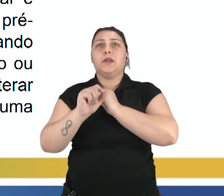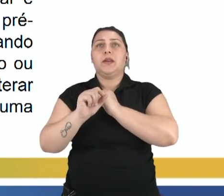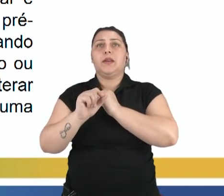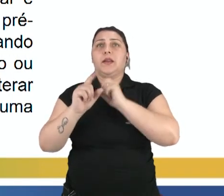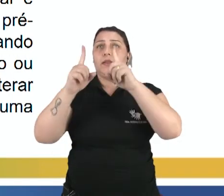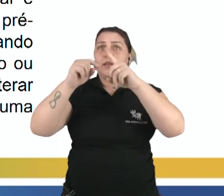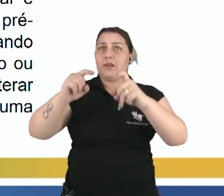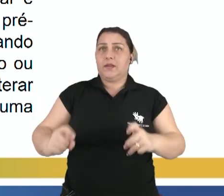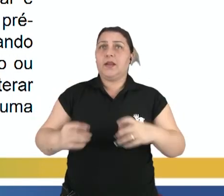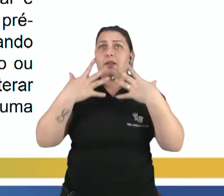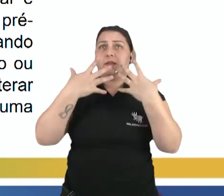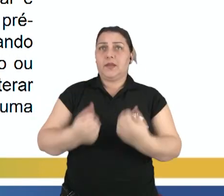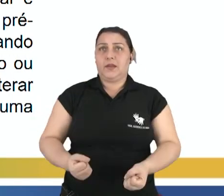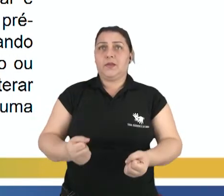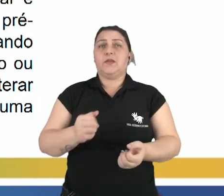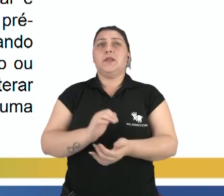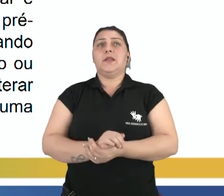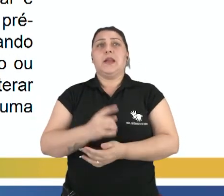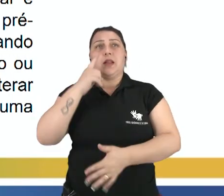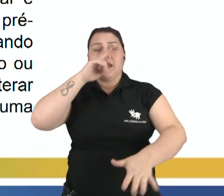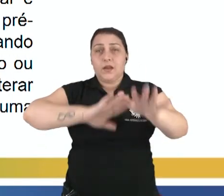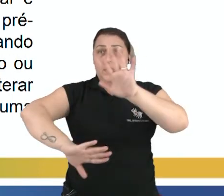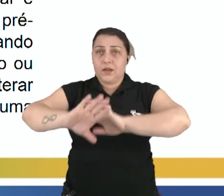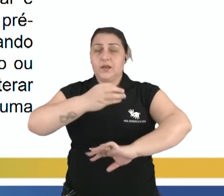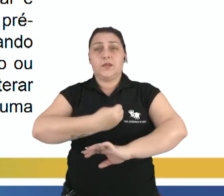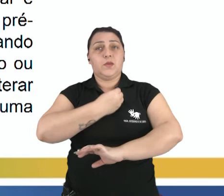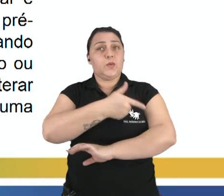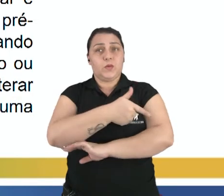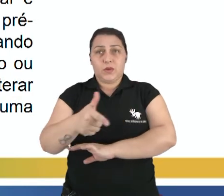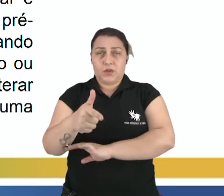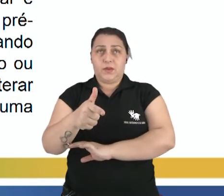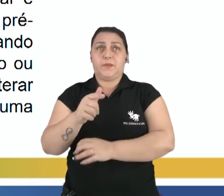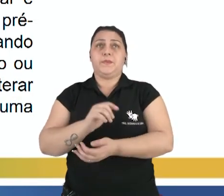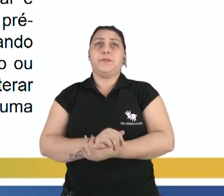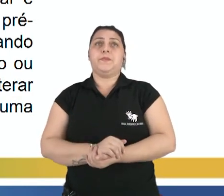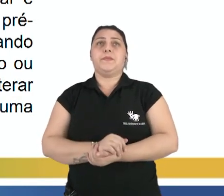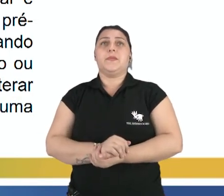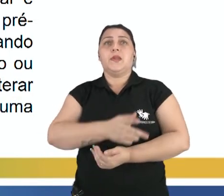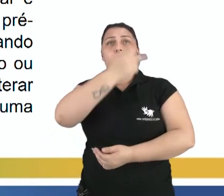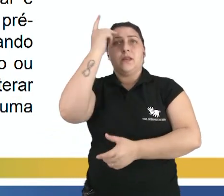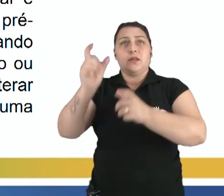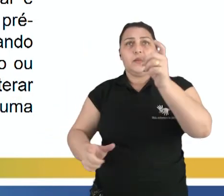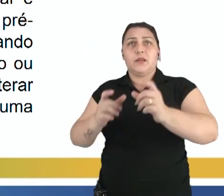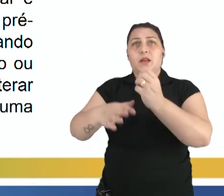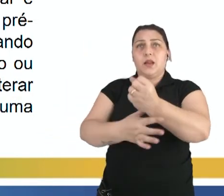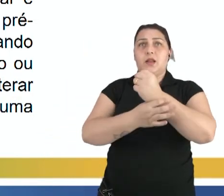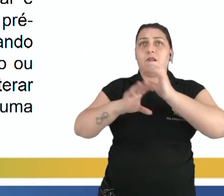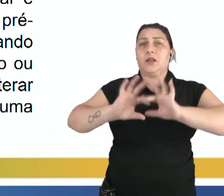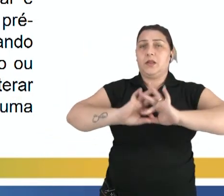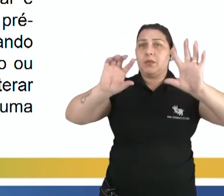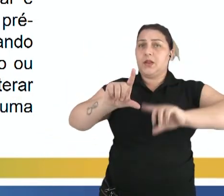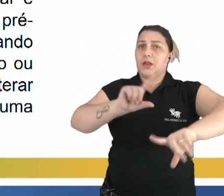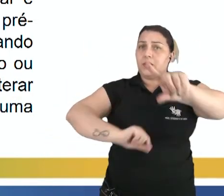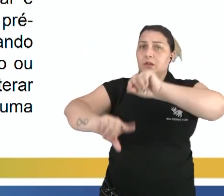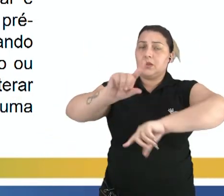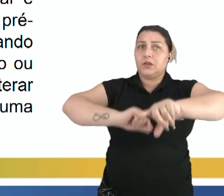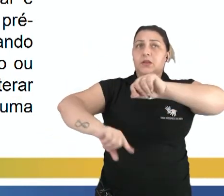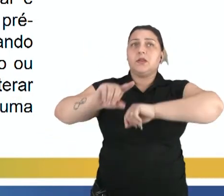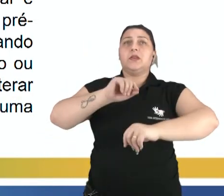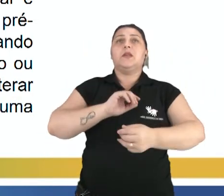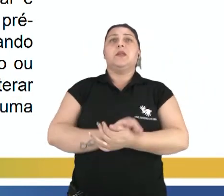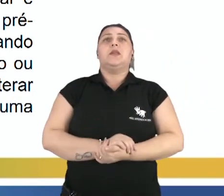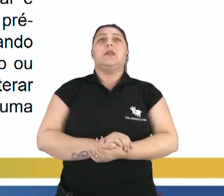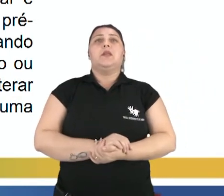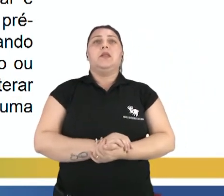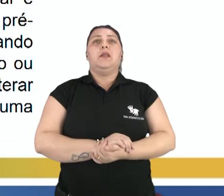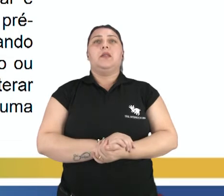são cientificamente aceitos e ajudam a não colocar em risco a vida e a saúde das pessoas e também com a